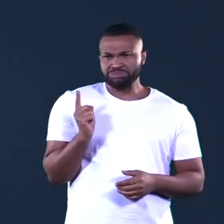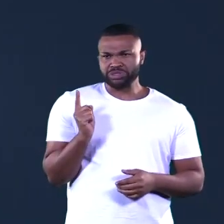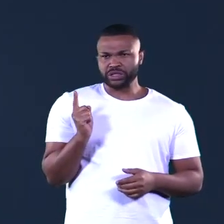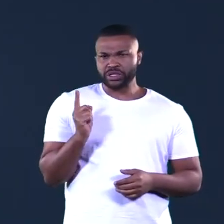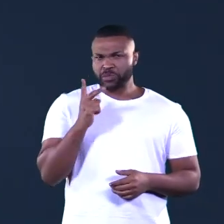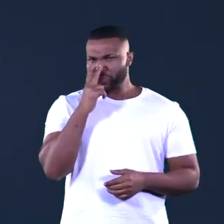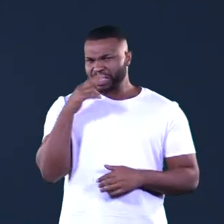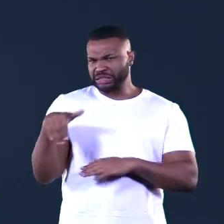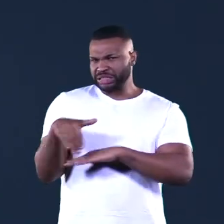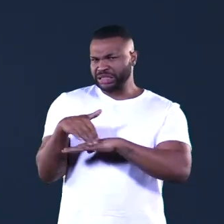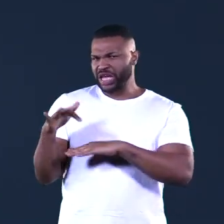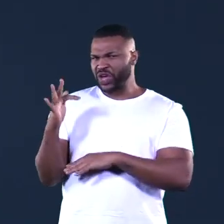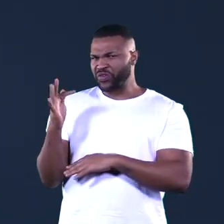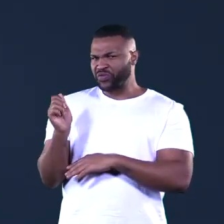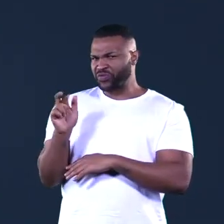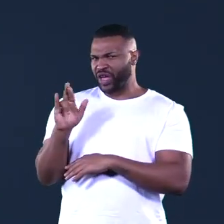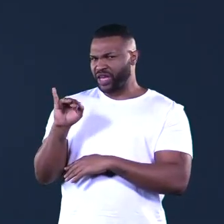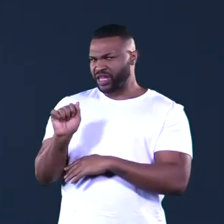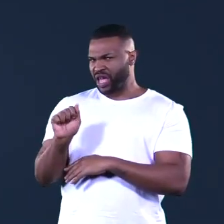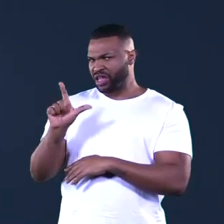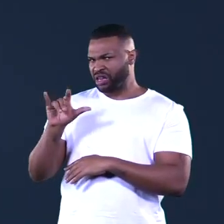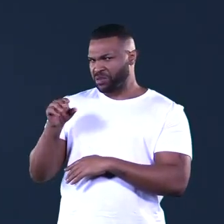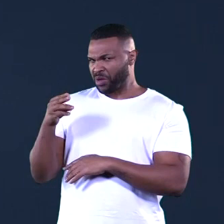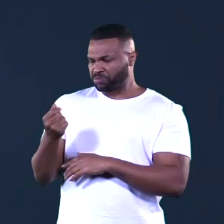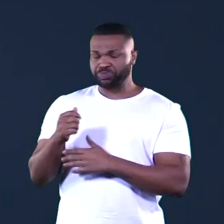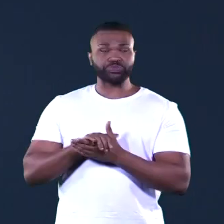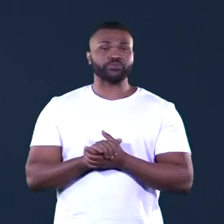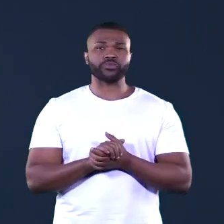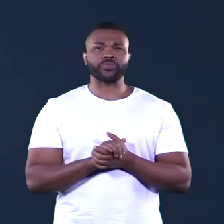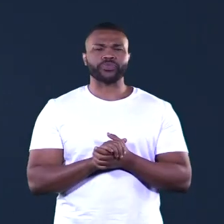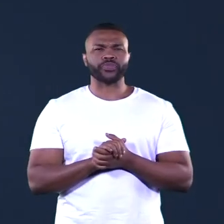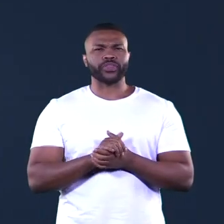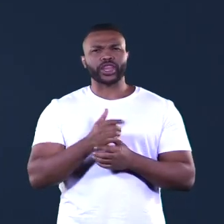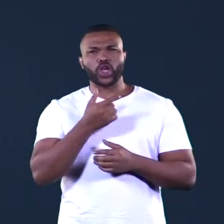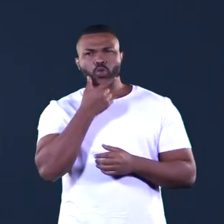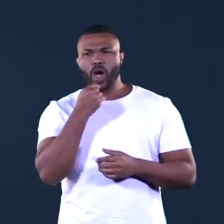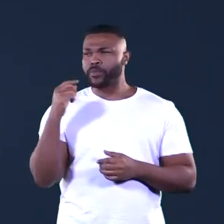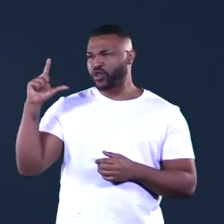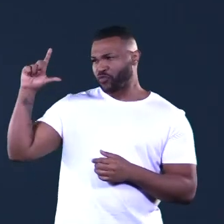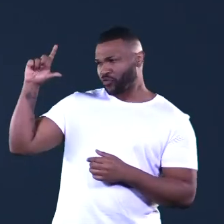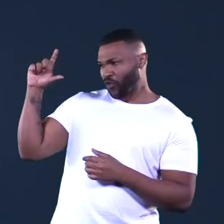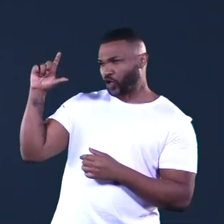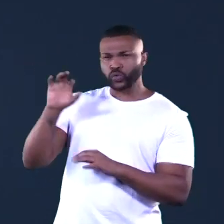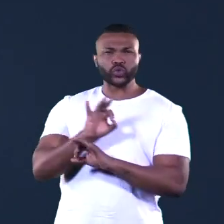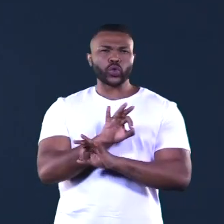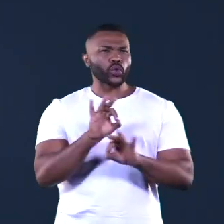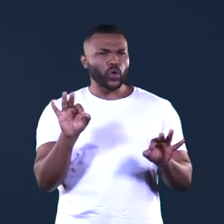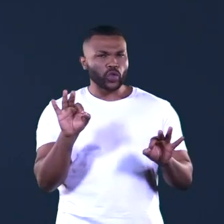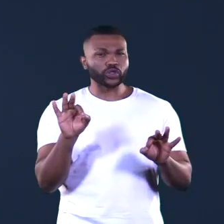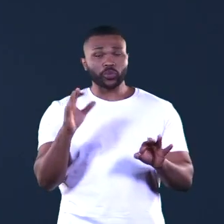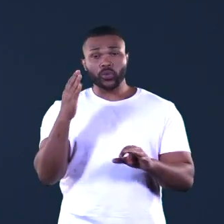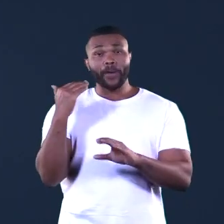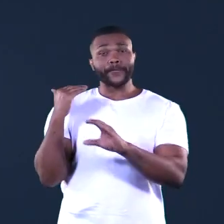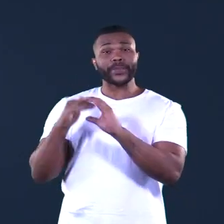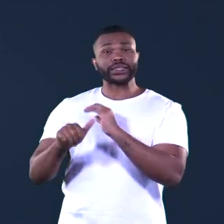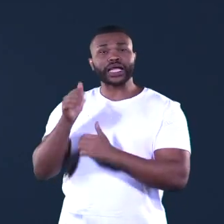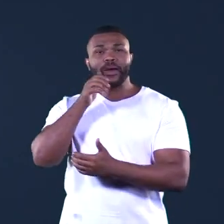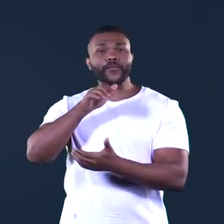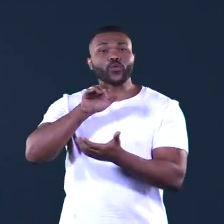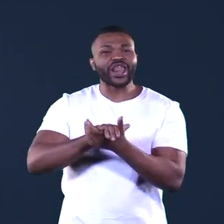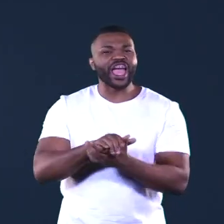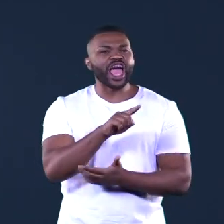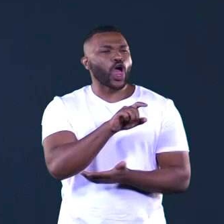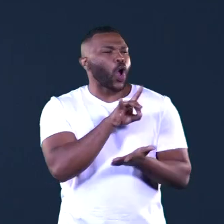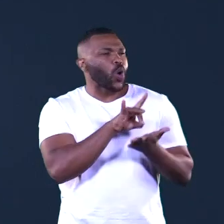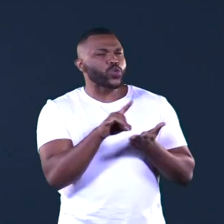Limer. E eu, beleza, vamos, mas já sabendo que não ia dar bem. O cara chegou e falou assim, fez a foto, e ele falou, ai, ótimo, vou mandar pra minha esposa, ela te odeia. Ela